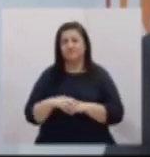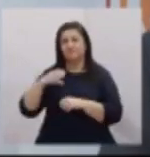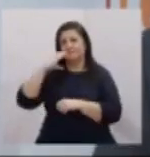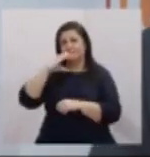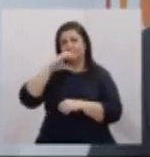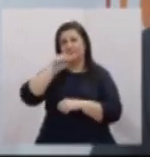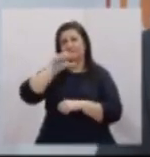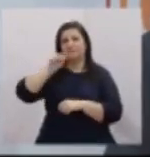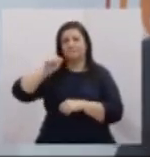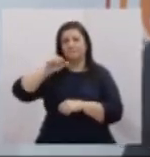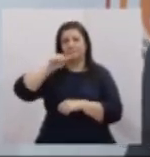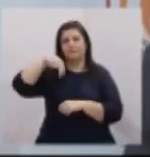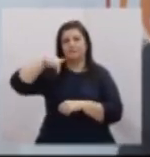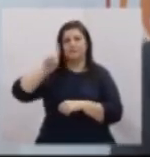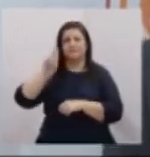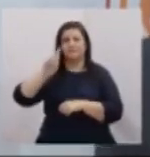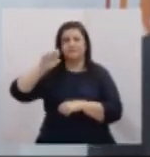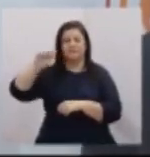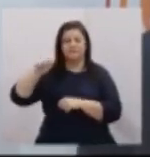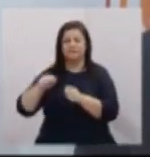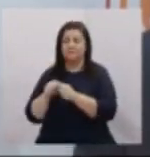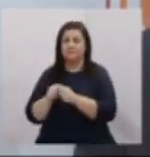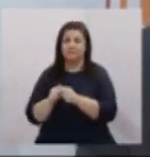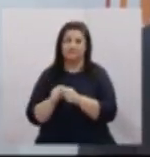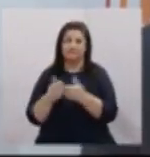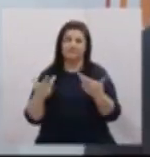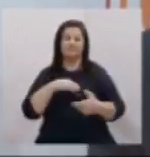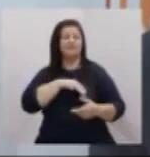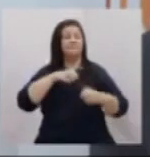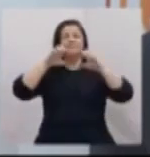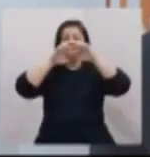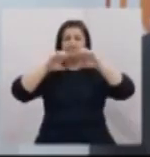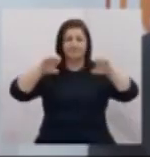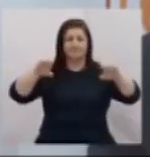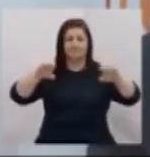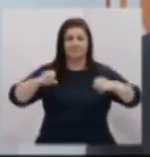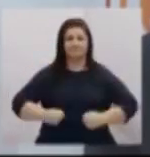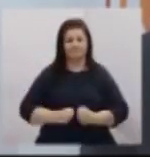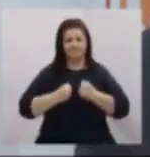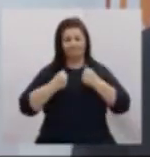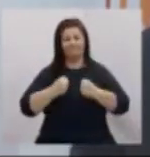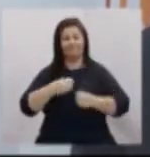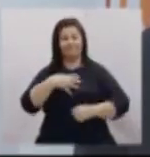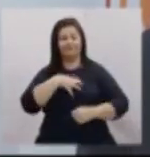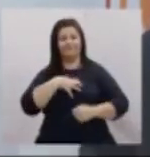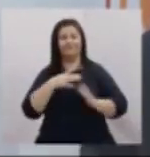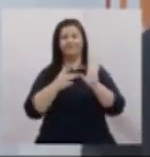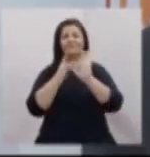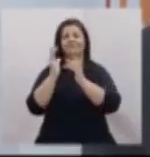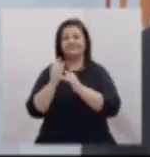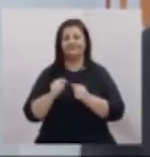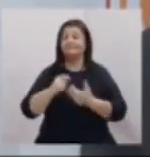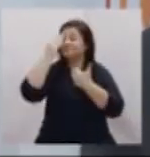nossa comunidade. A missão da Cassandra é evangelizar, e sua fortaleza está em Jesus. Obrigado,